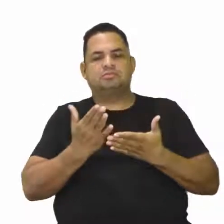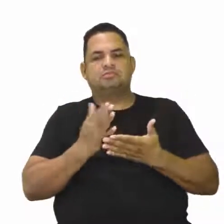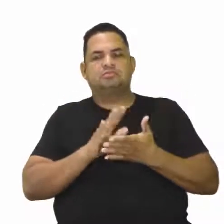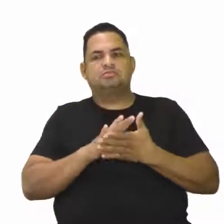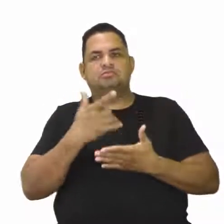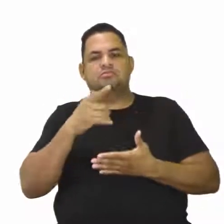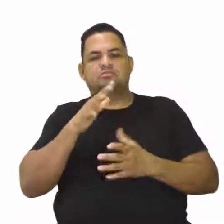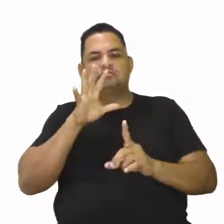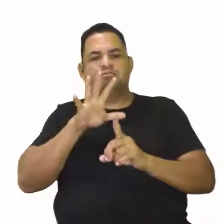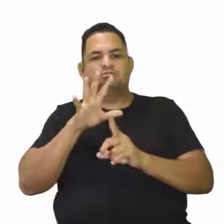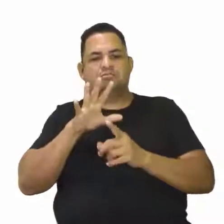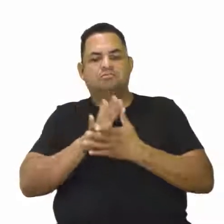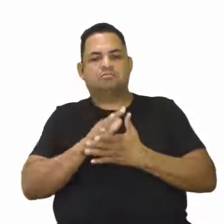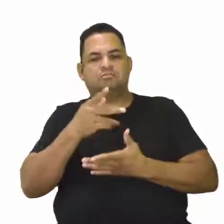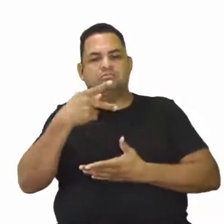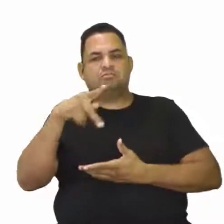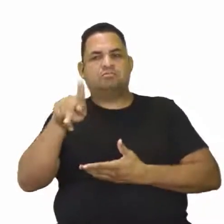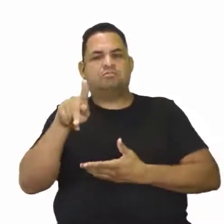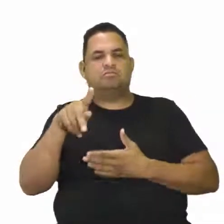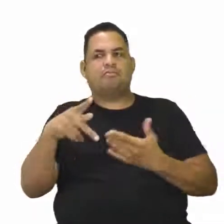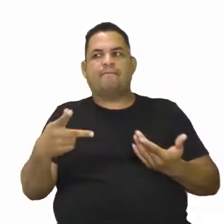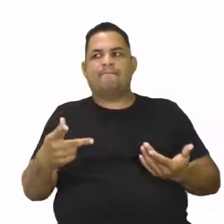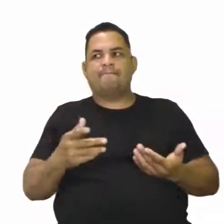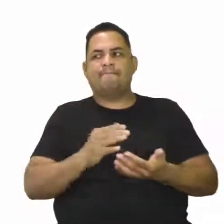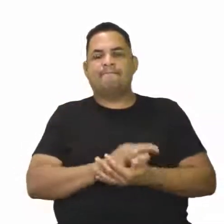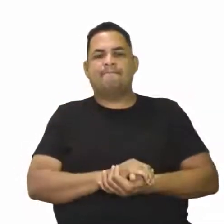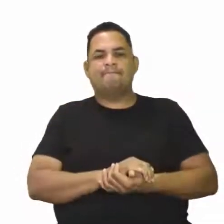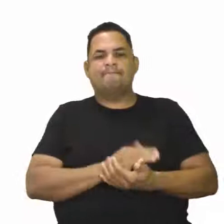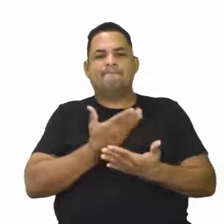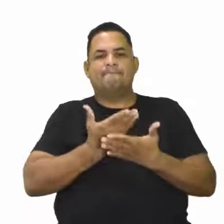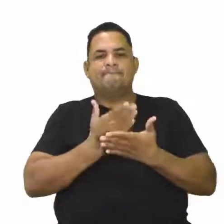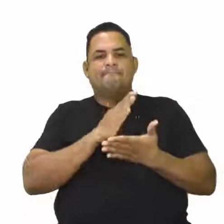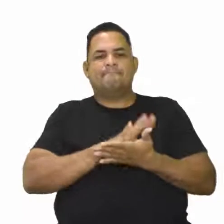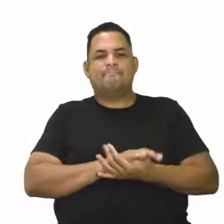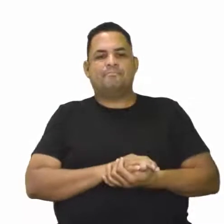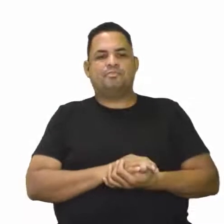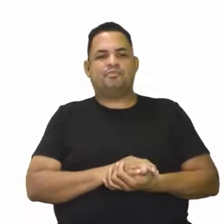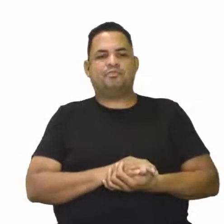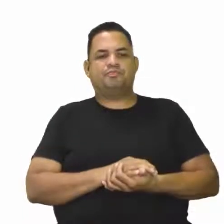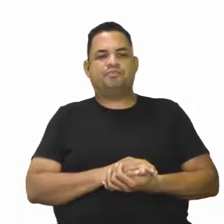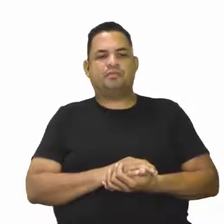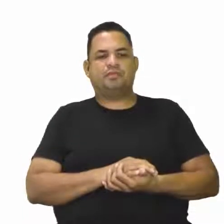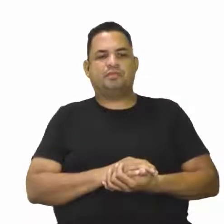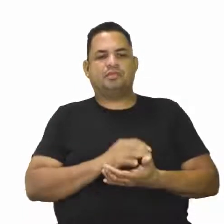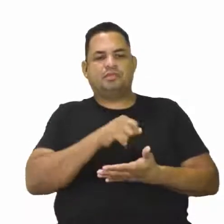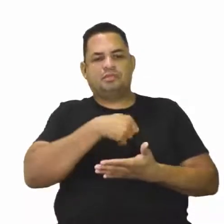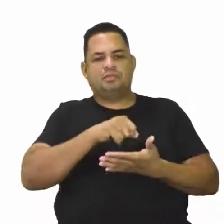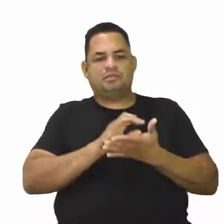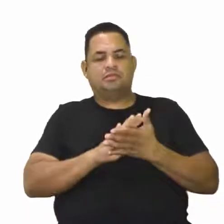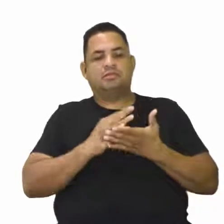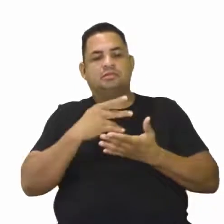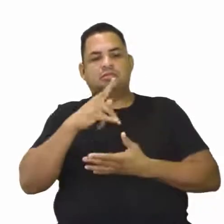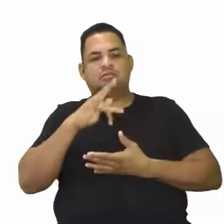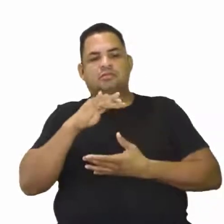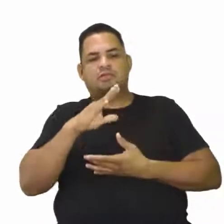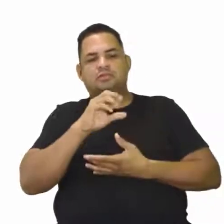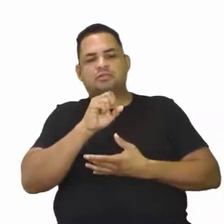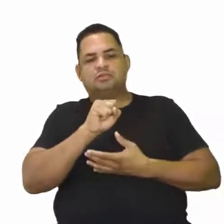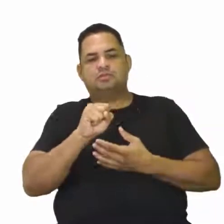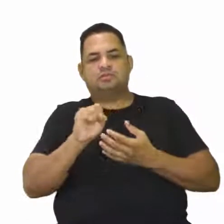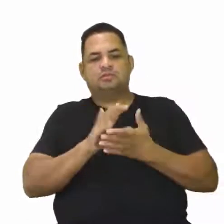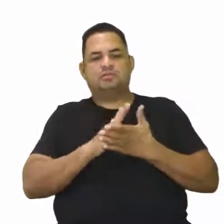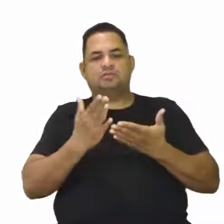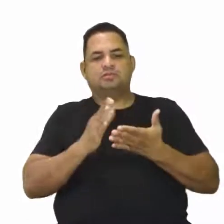influenciar a sua interpretação. Isso. E ele é escrito, como a gente falou, em